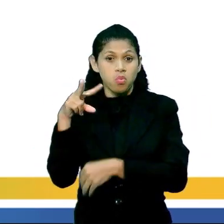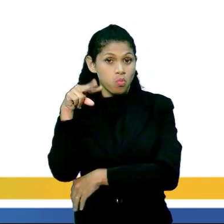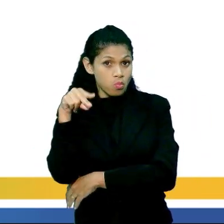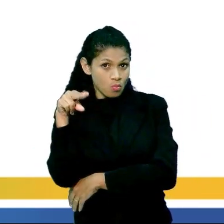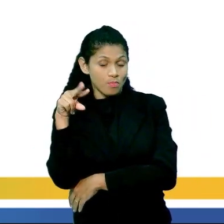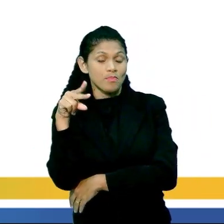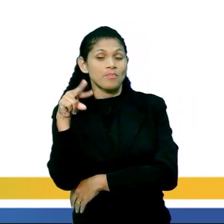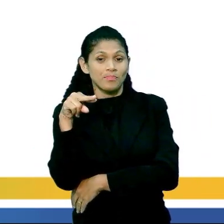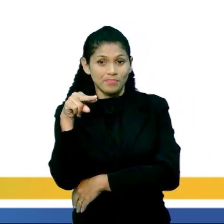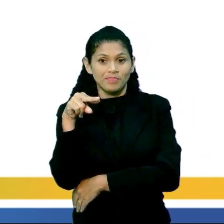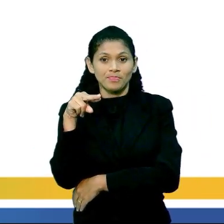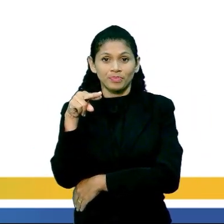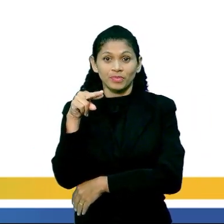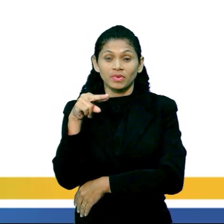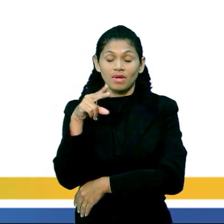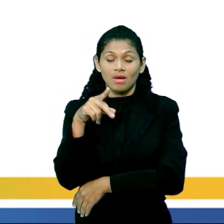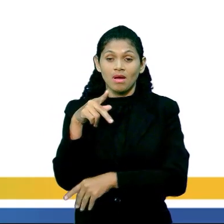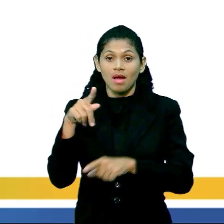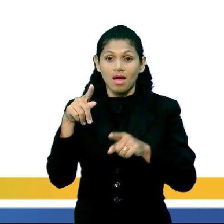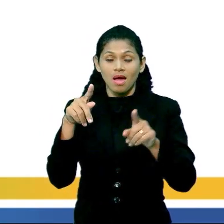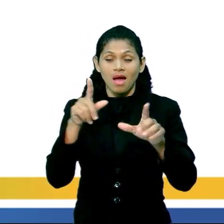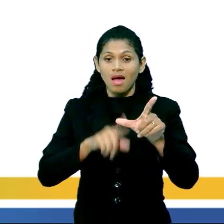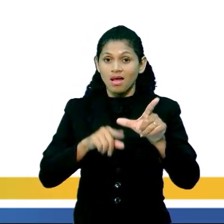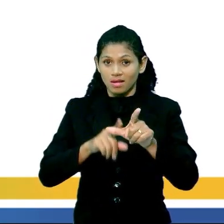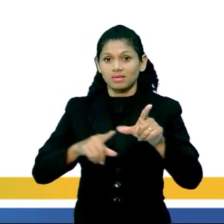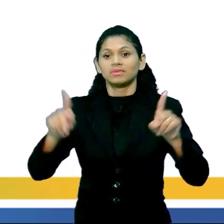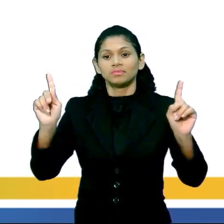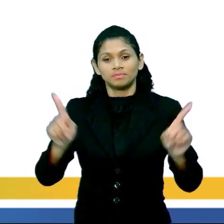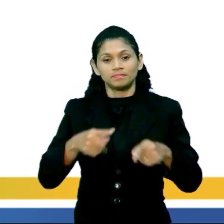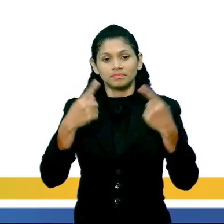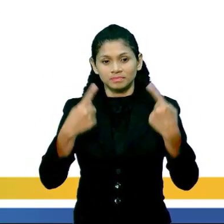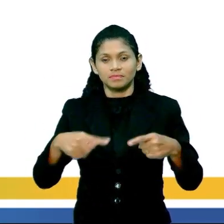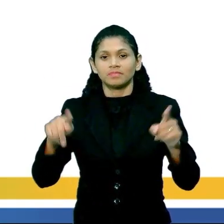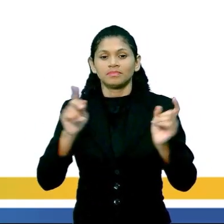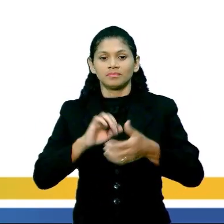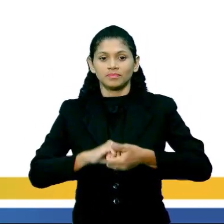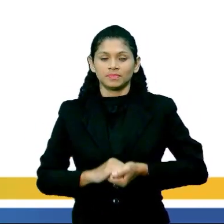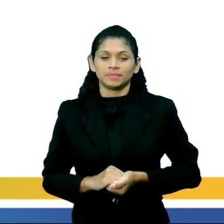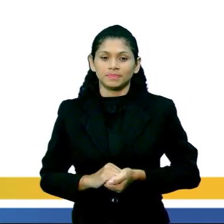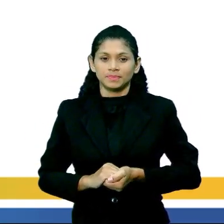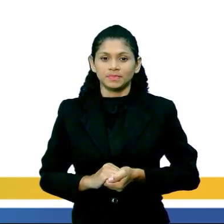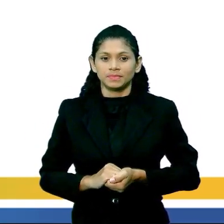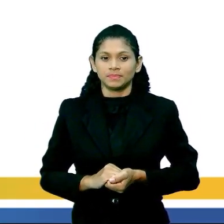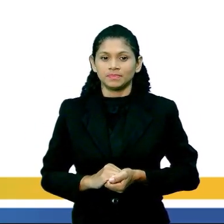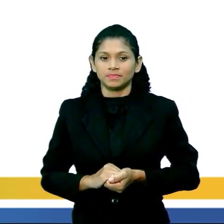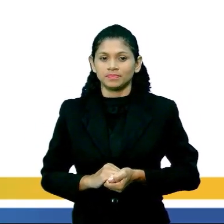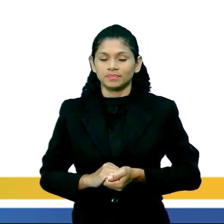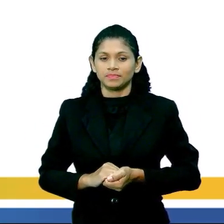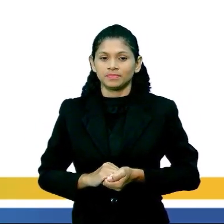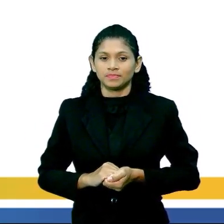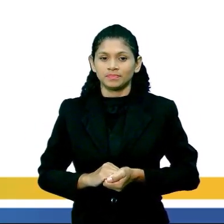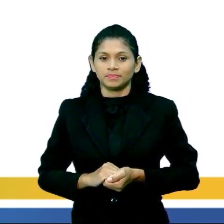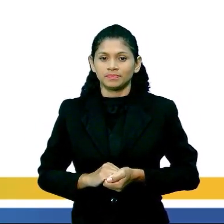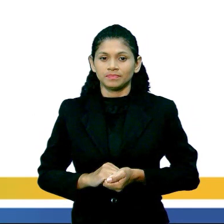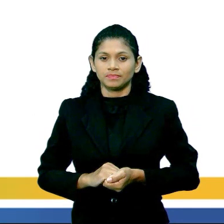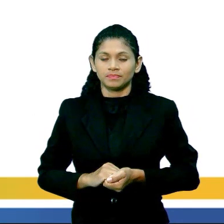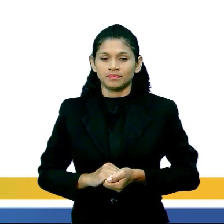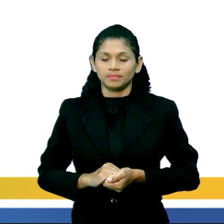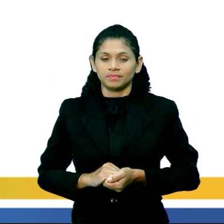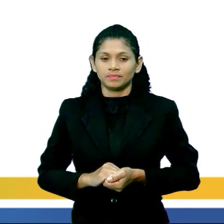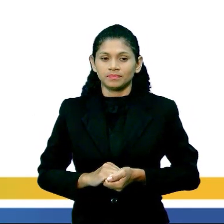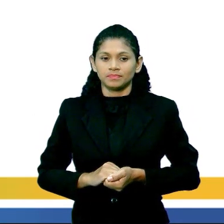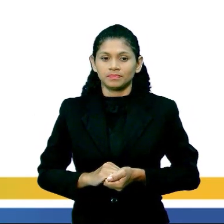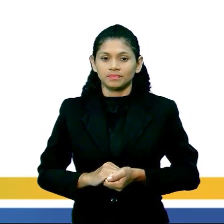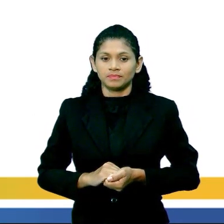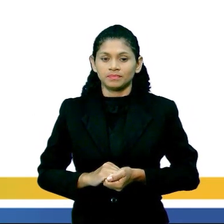uns 10 irmãos que eu não sei nem o nome deles. Mas ó, ele vale na montanha, né? No vale, na montanha, na pampa, no mar. Cada